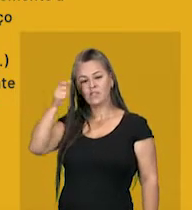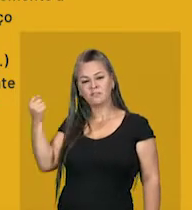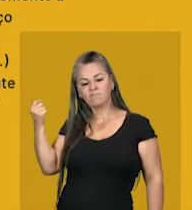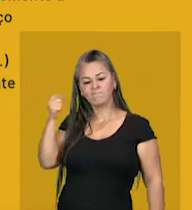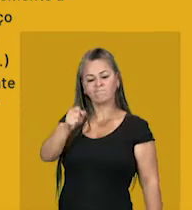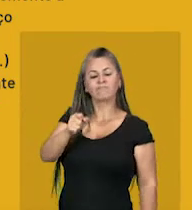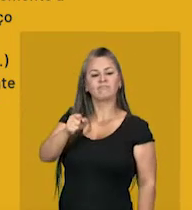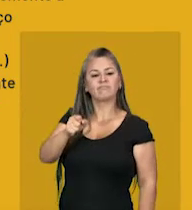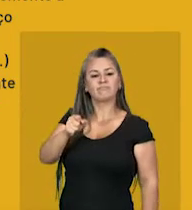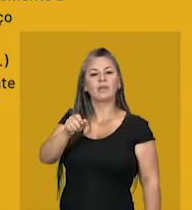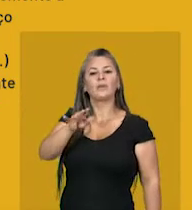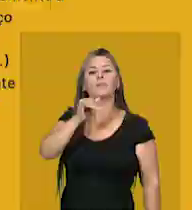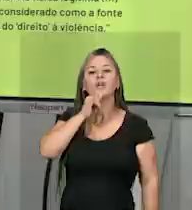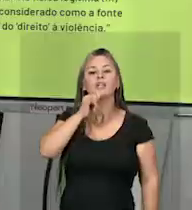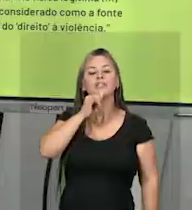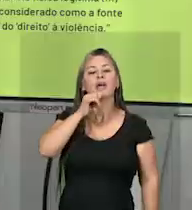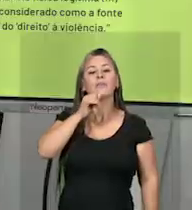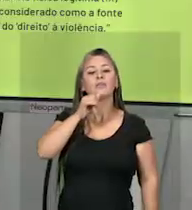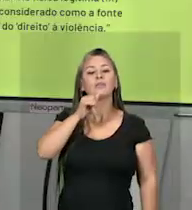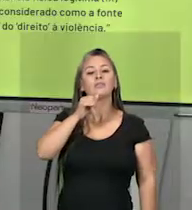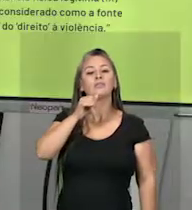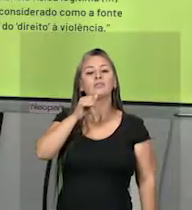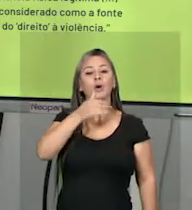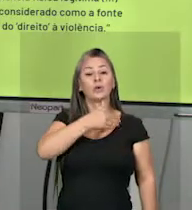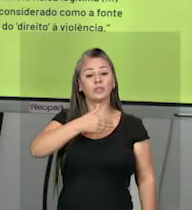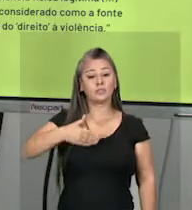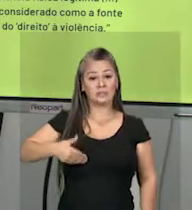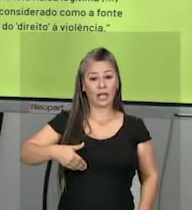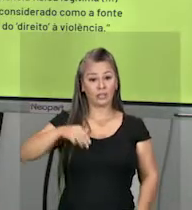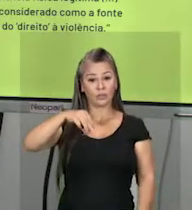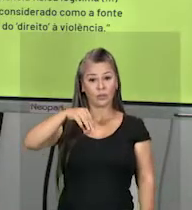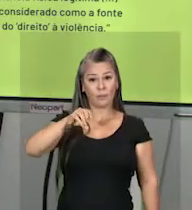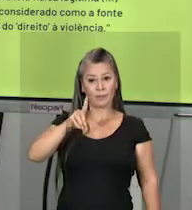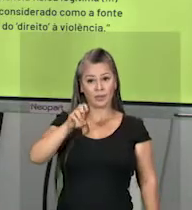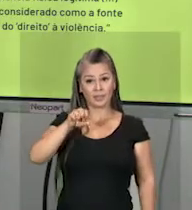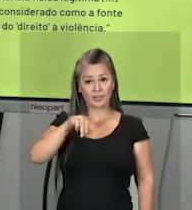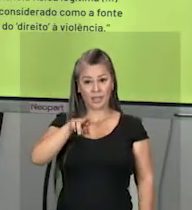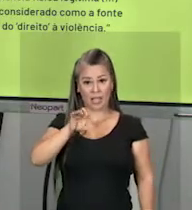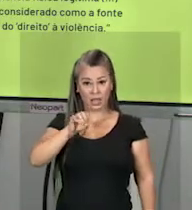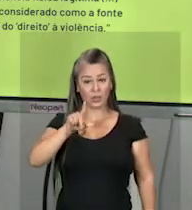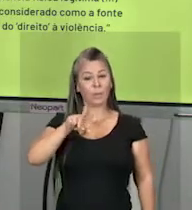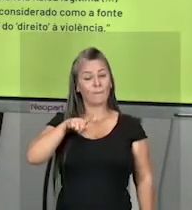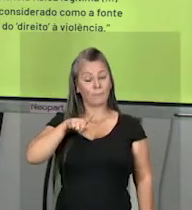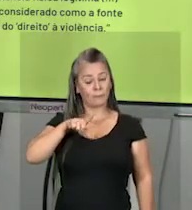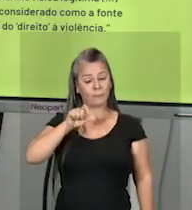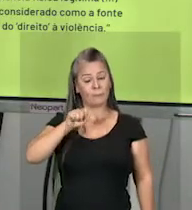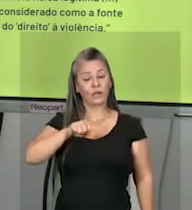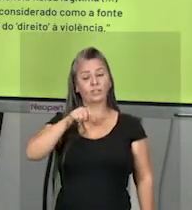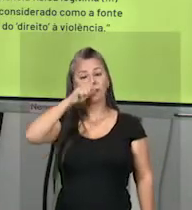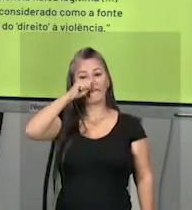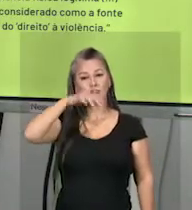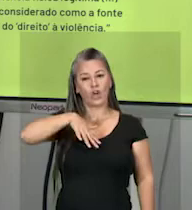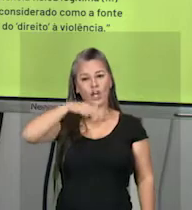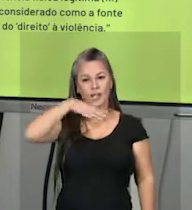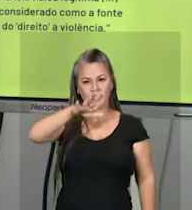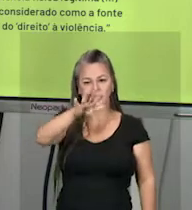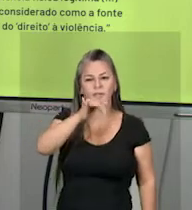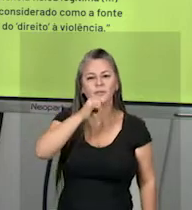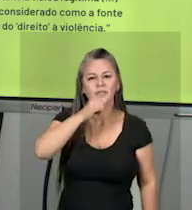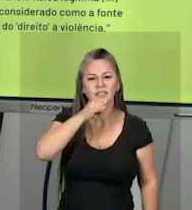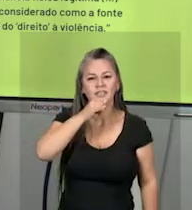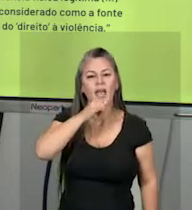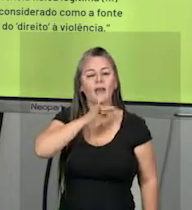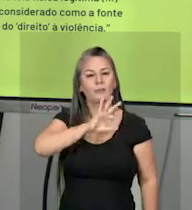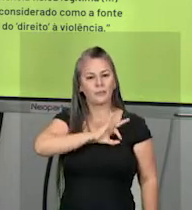o Estado moderno é o único que pode usar a violência de forma legal. A gente tem as nossas polícias, a quem esse poder